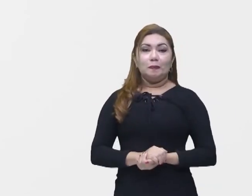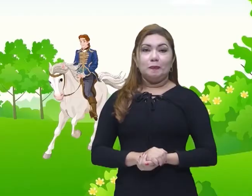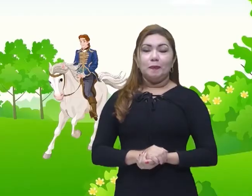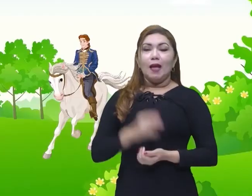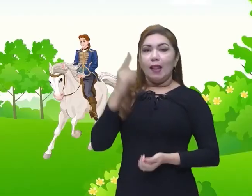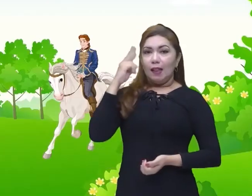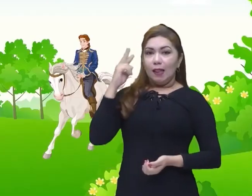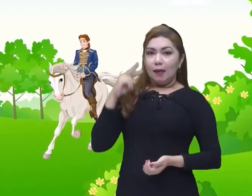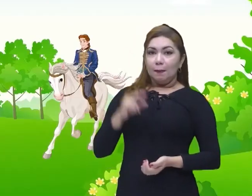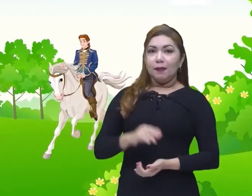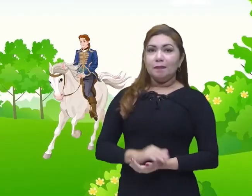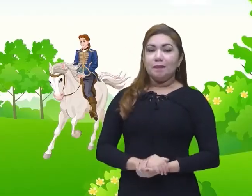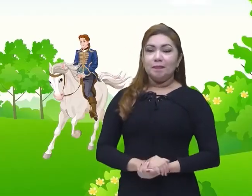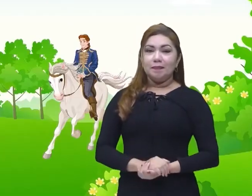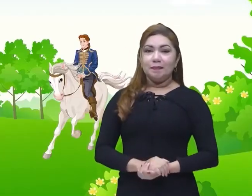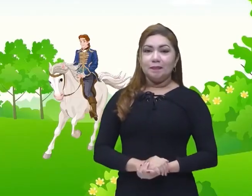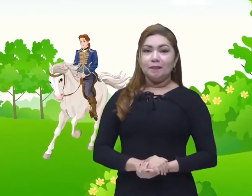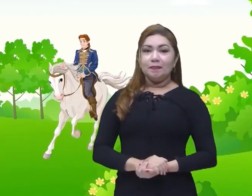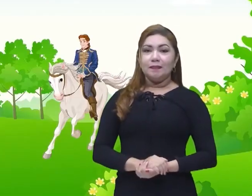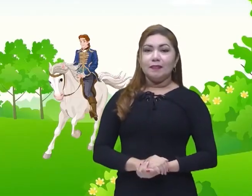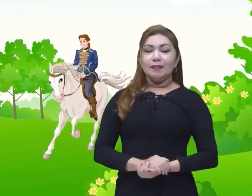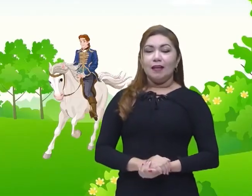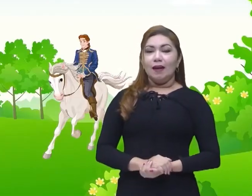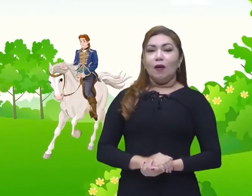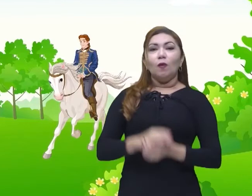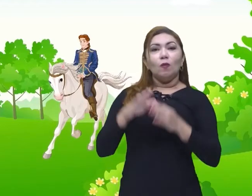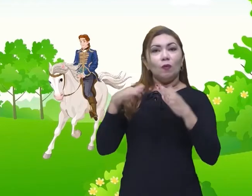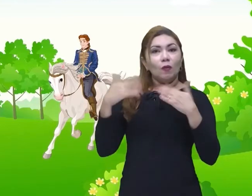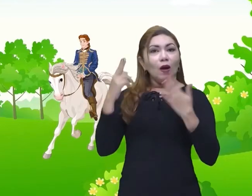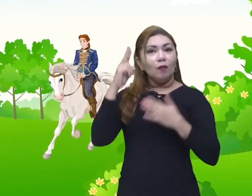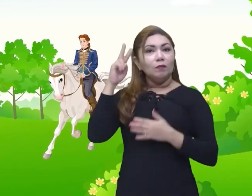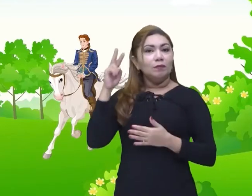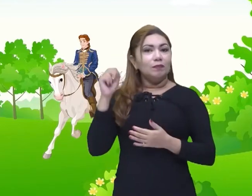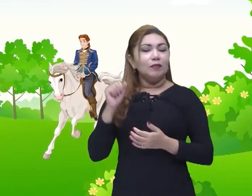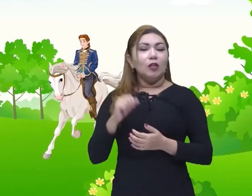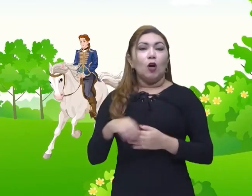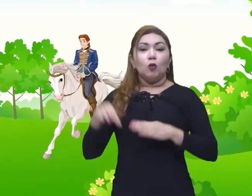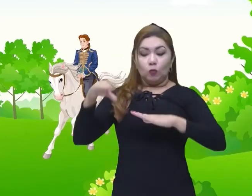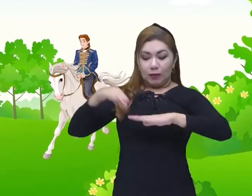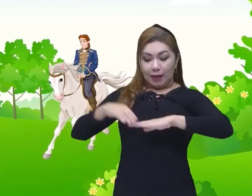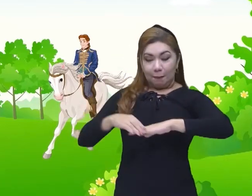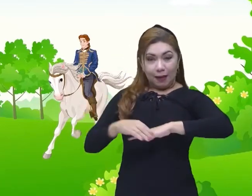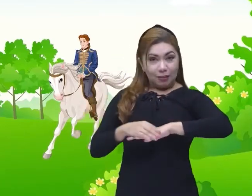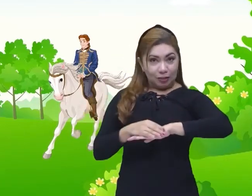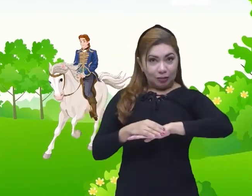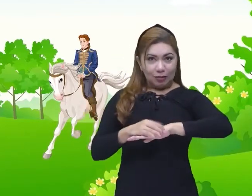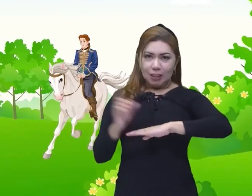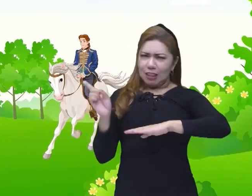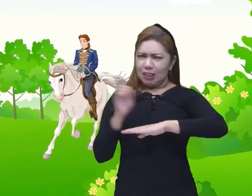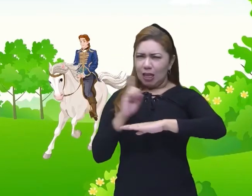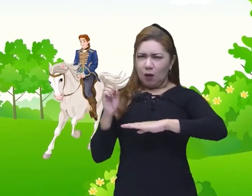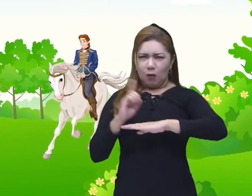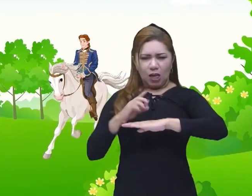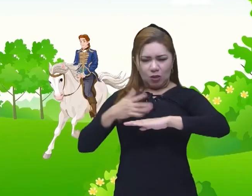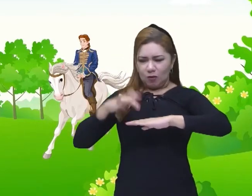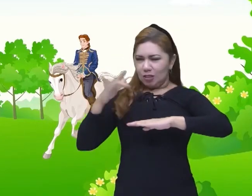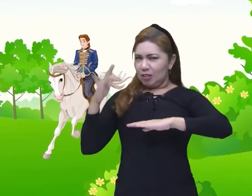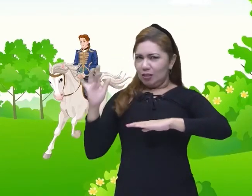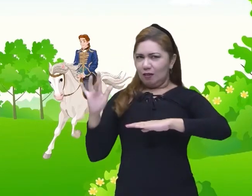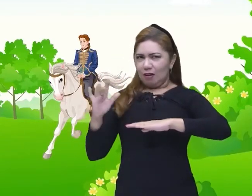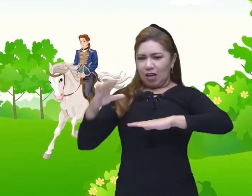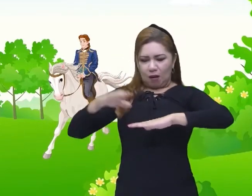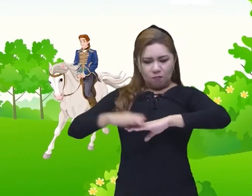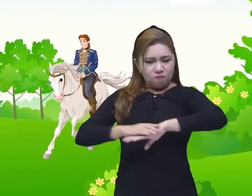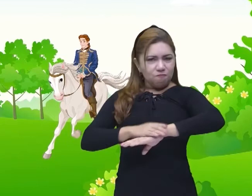Lembram disso? Qual foi a história da curiosidade 2? Do sapatinho que não era de cristal, que era de couro